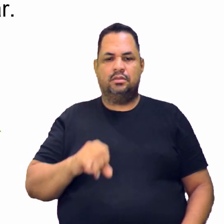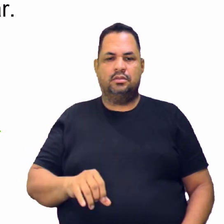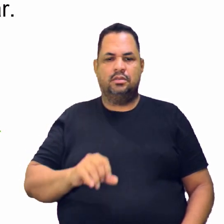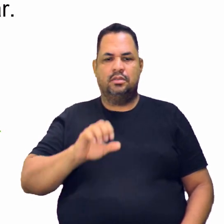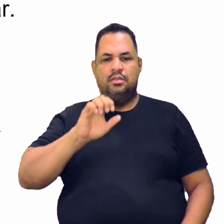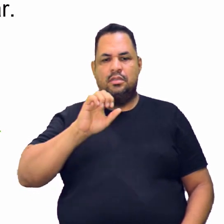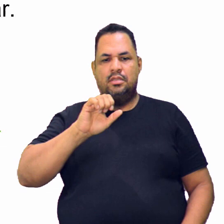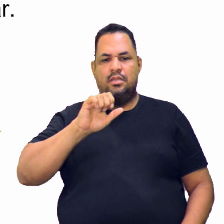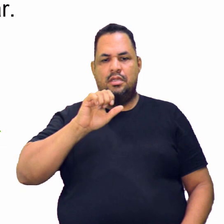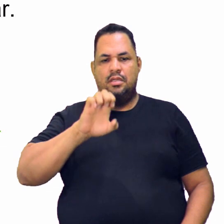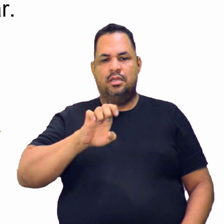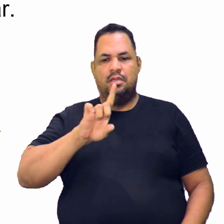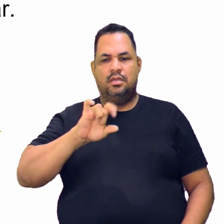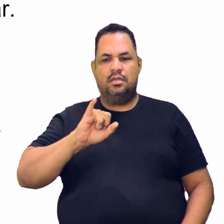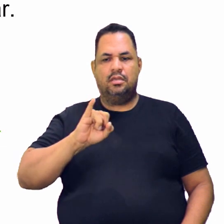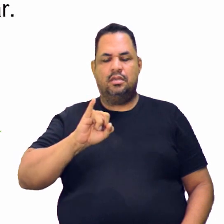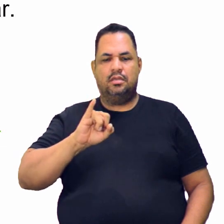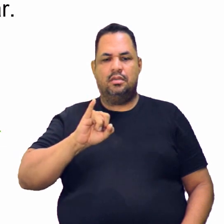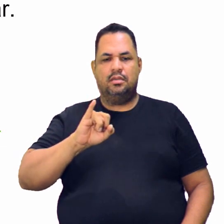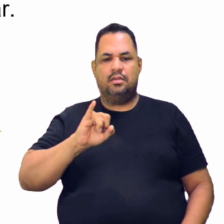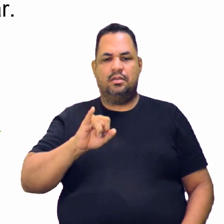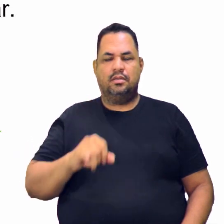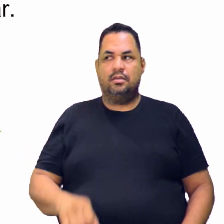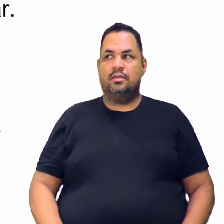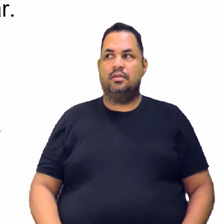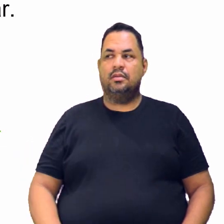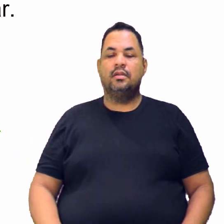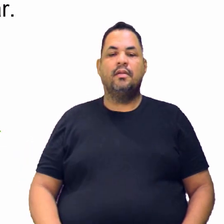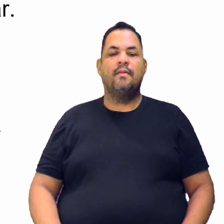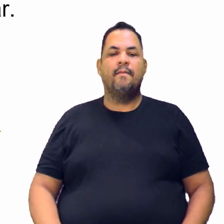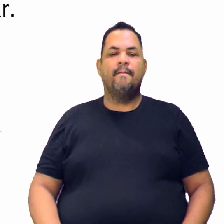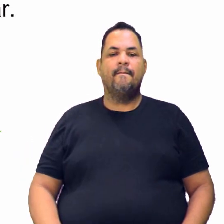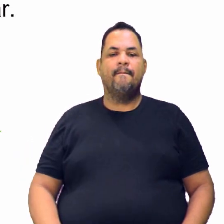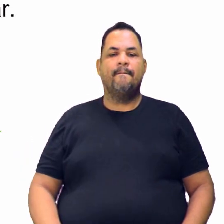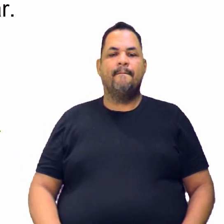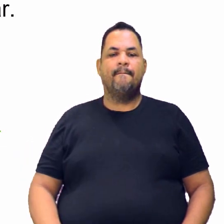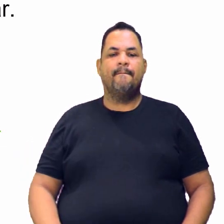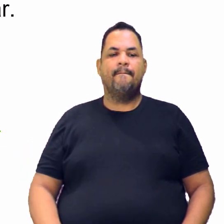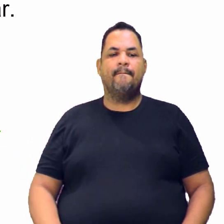L. Mais outro.